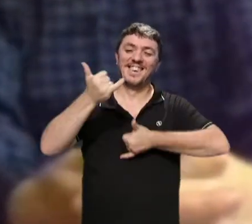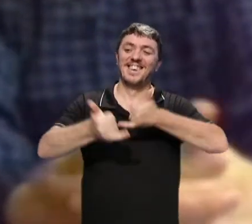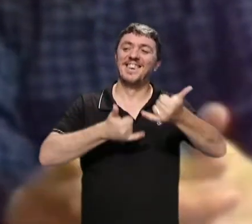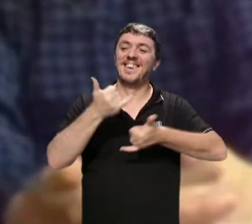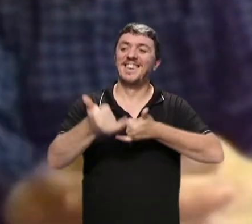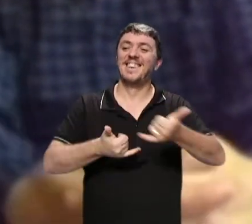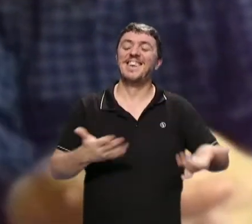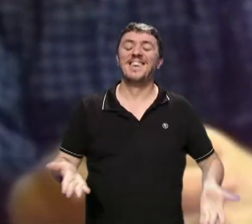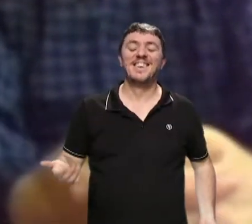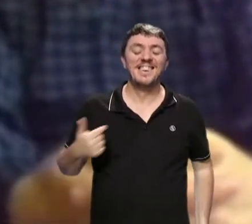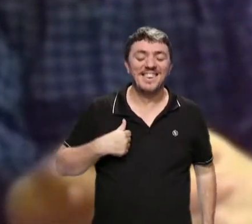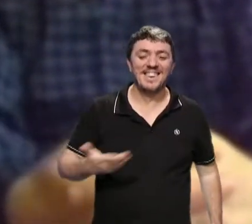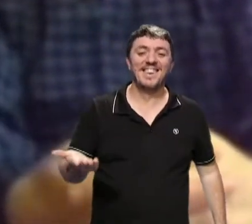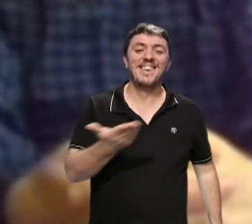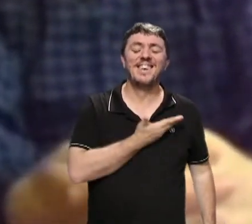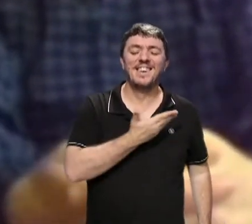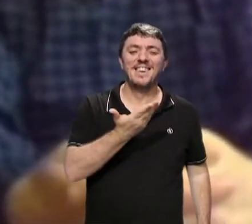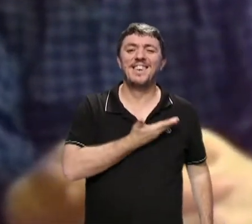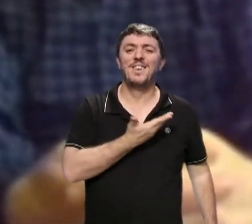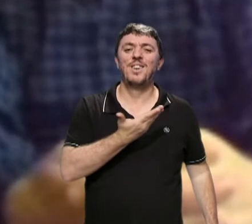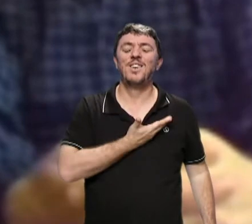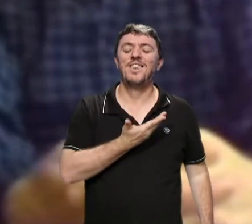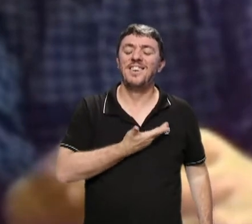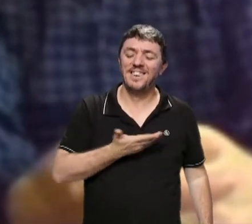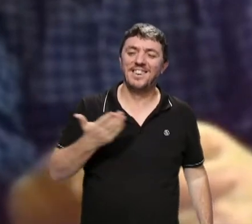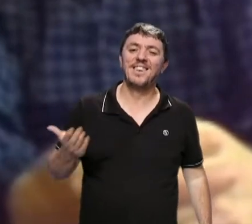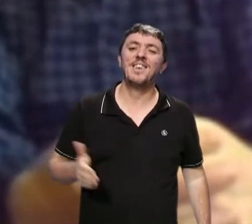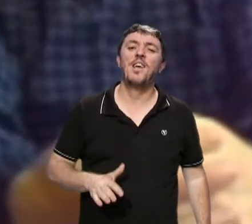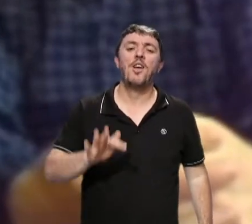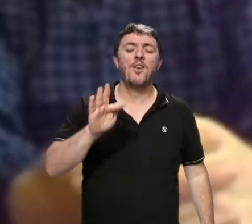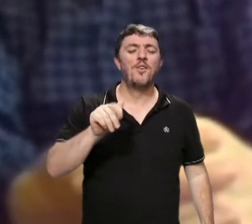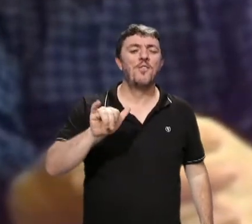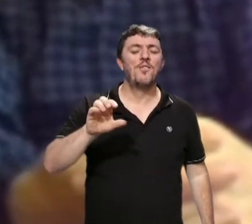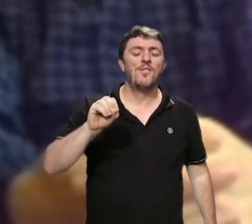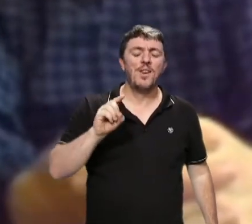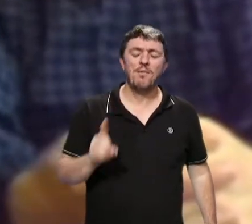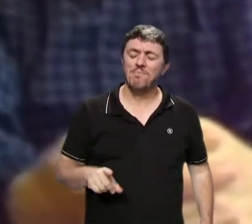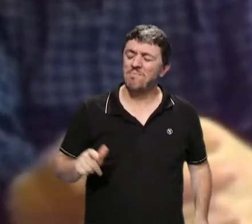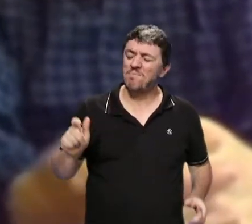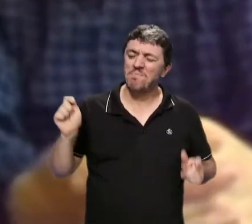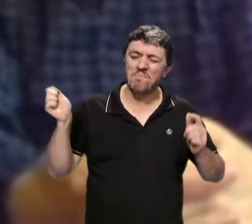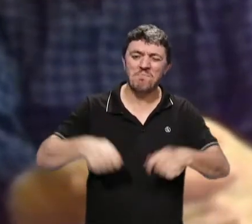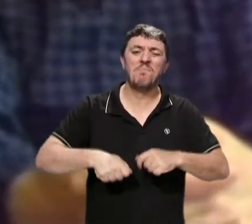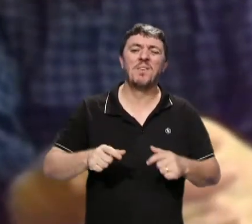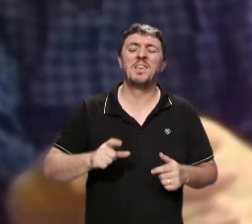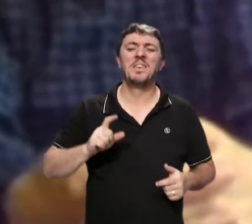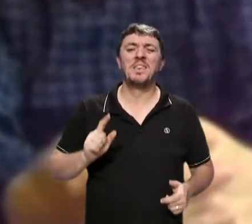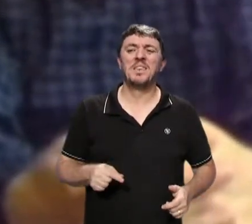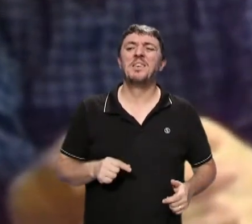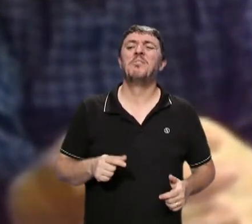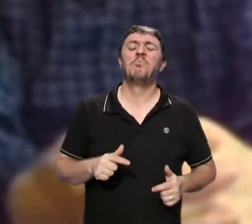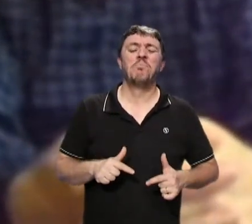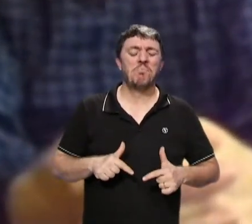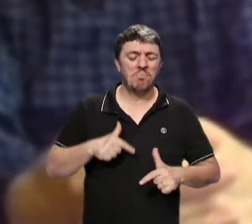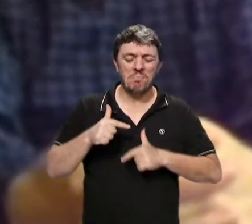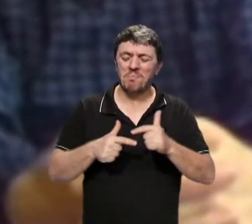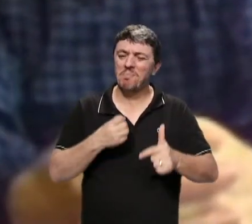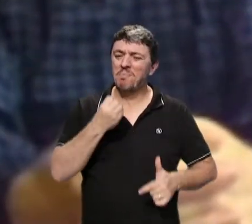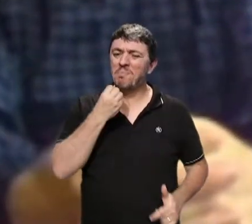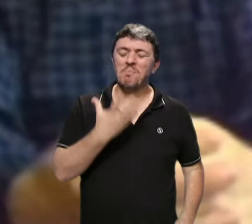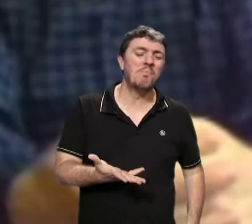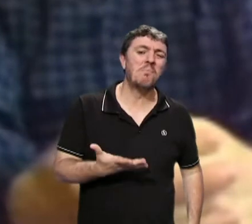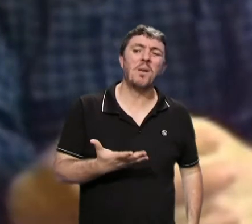eu sou sócio, sou amigo dele e o Fábio é uma potência, ele é um dínamo. Eu sempre falo isso para ele, ele é um cara muito